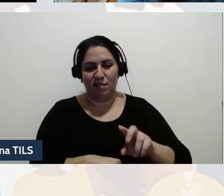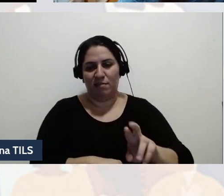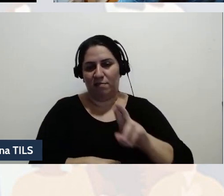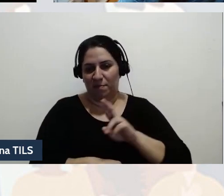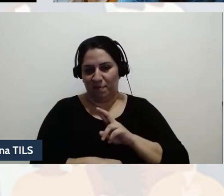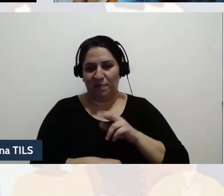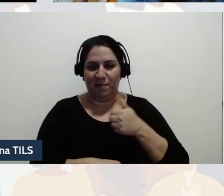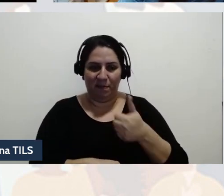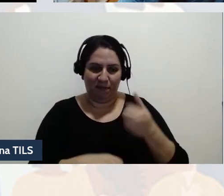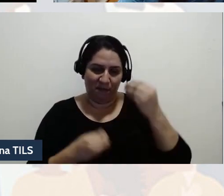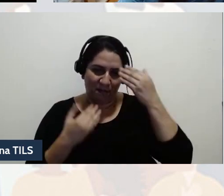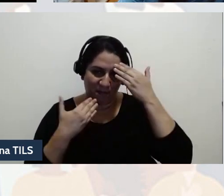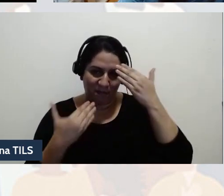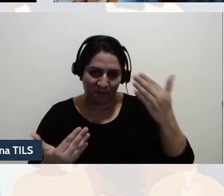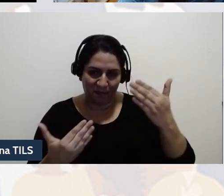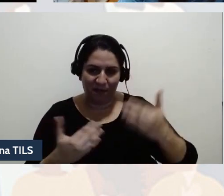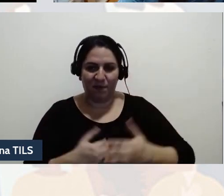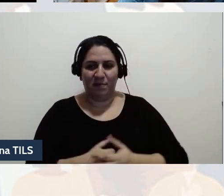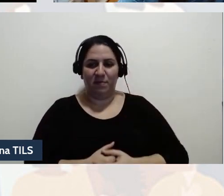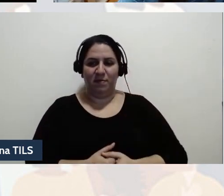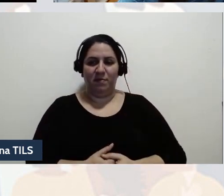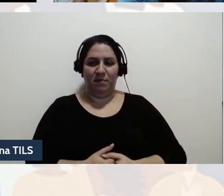vocês. Muito obrigada.